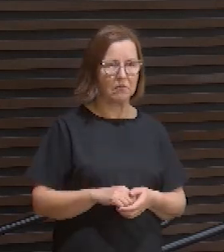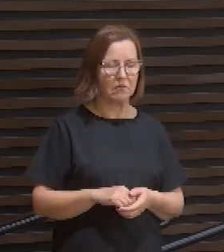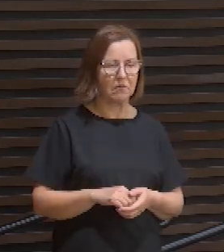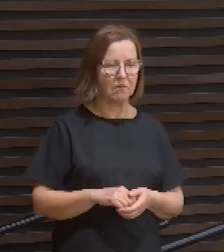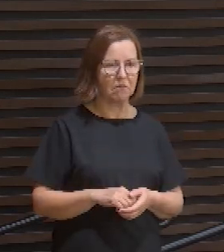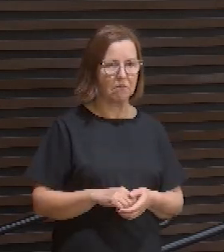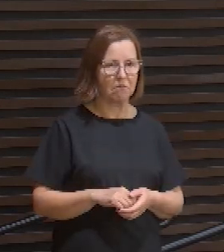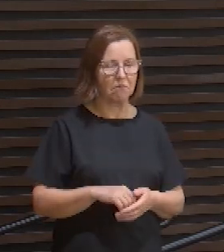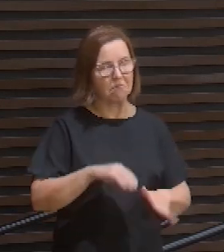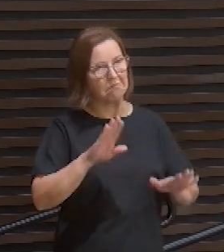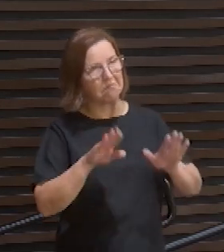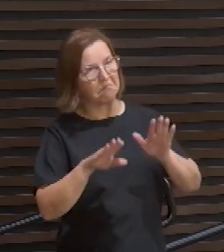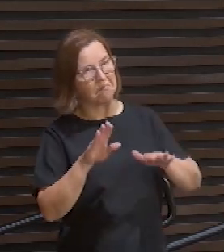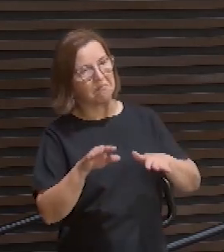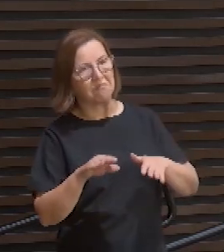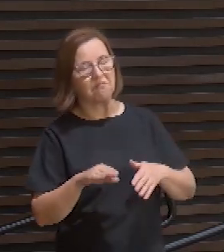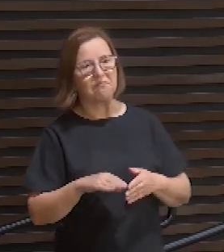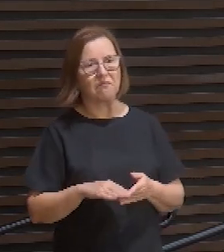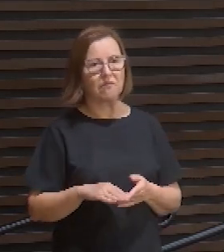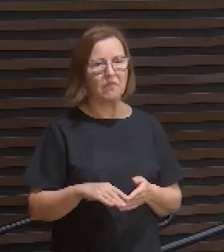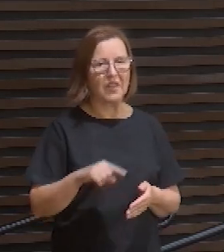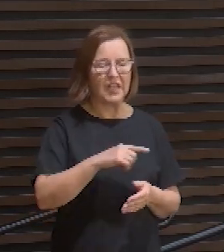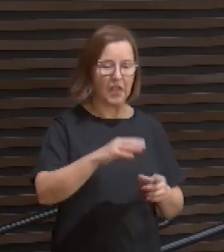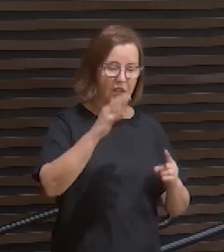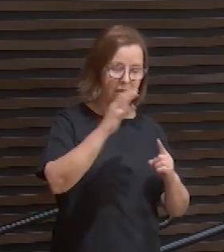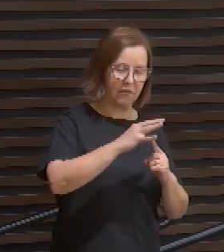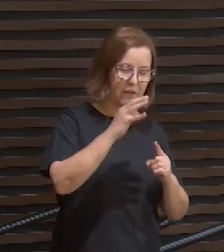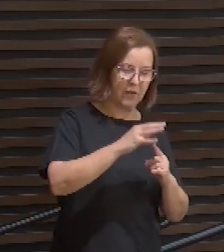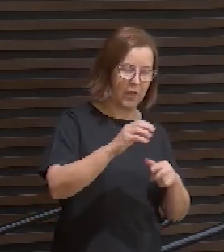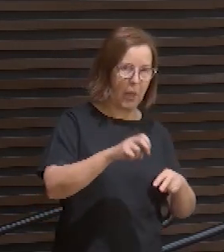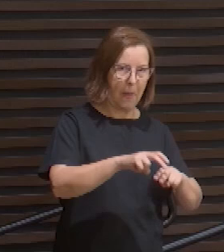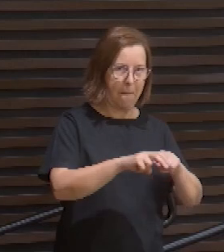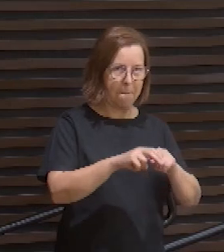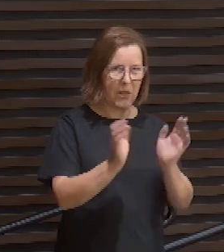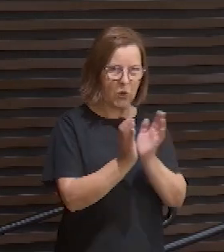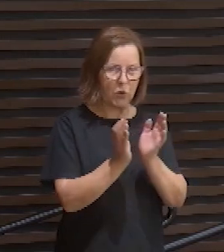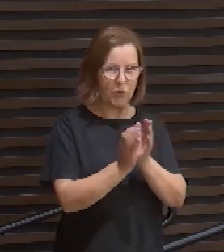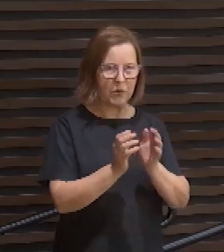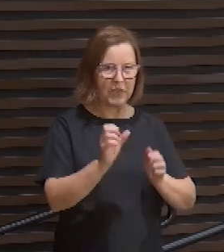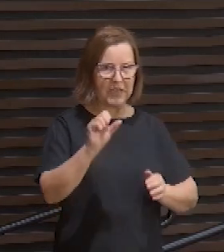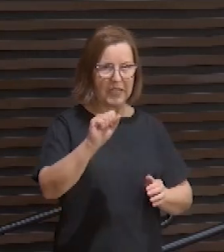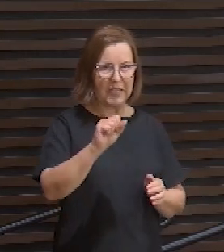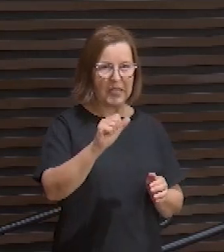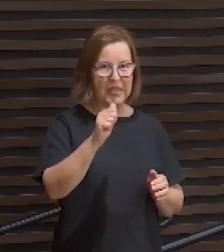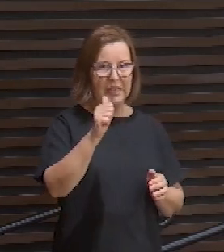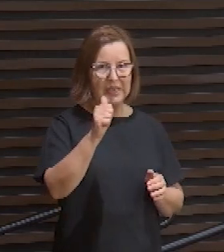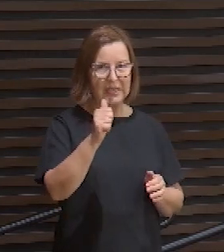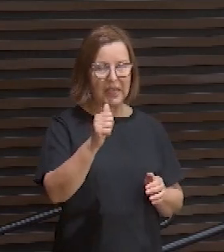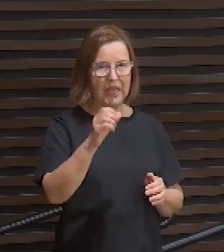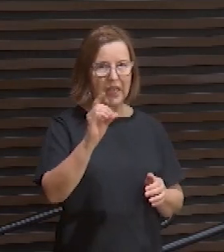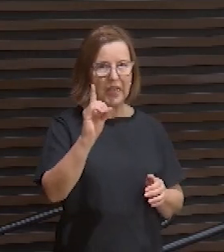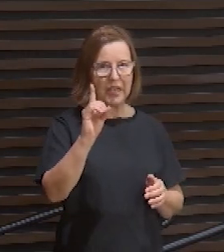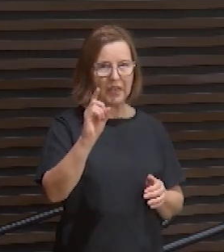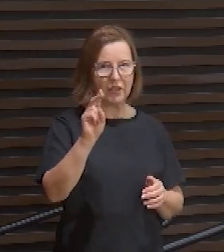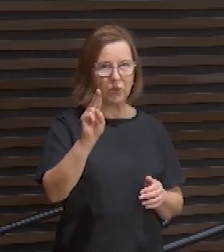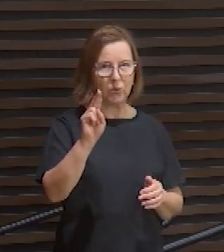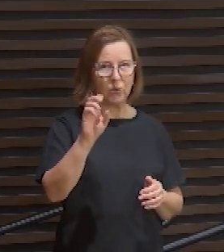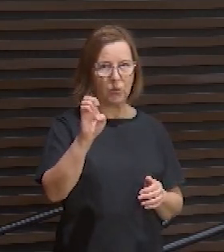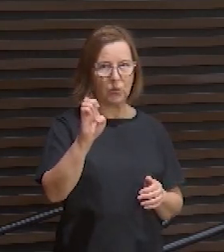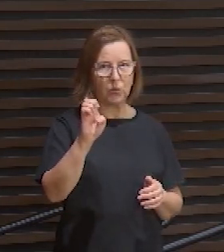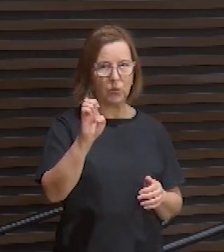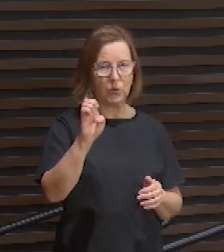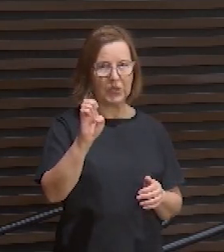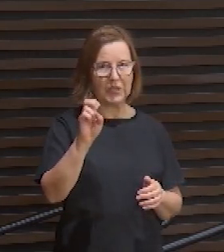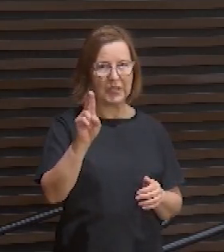Provavelmente, eles eram influenciados pelos saduceus. Lembra a seita judaica dos saduceus que não cria